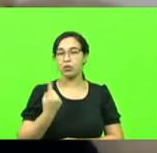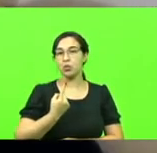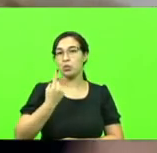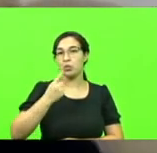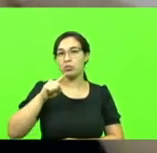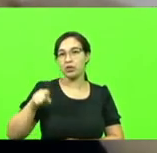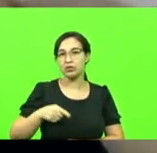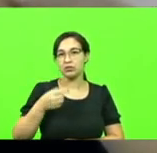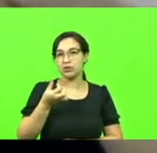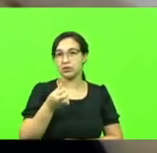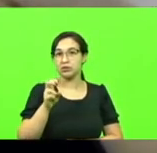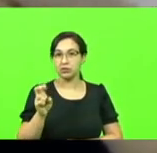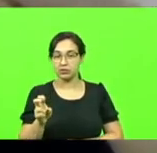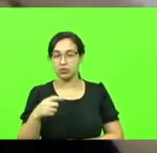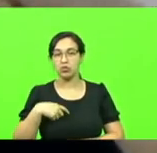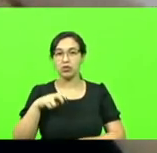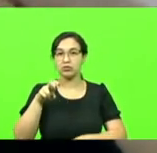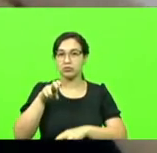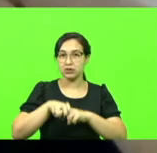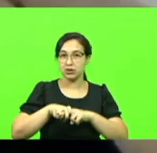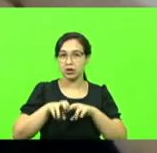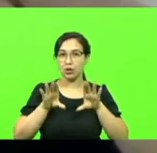estou na minha casa, sentada numa poltrona.